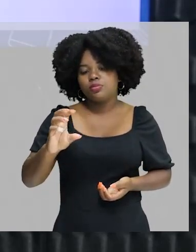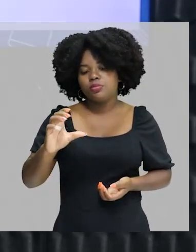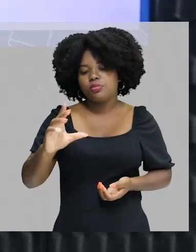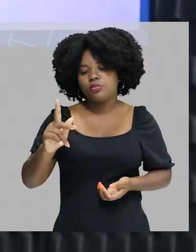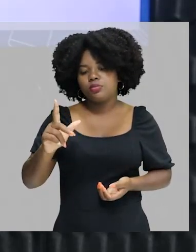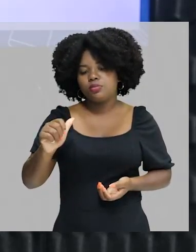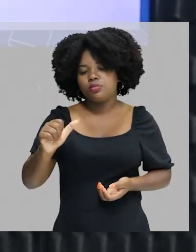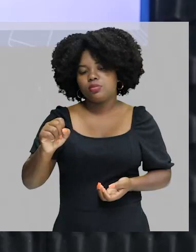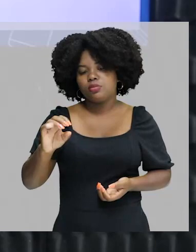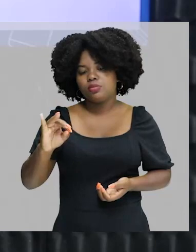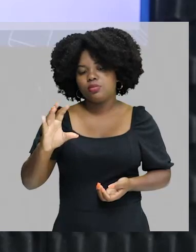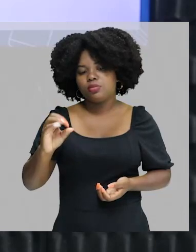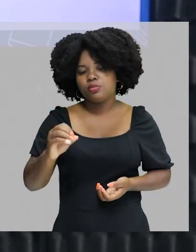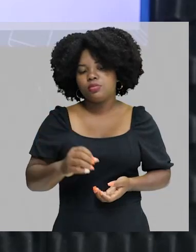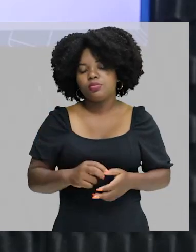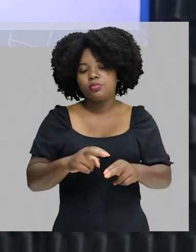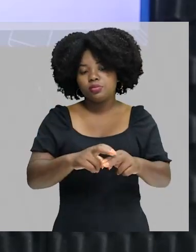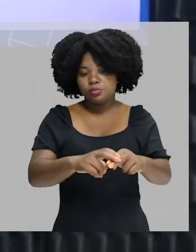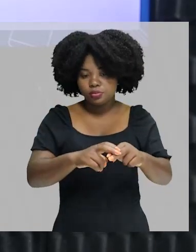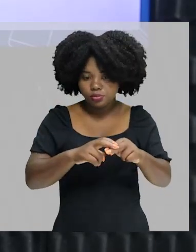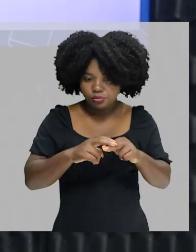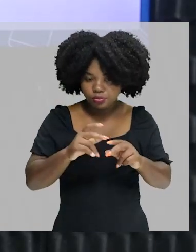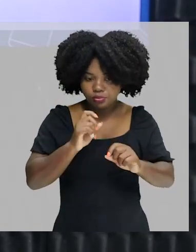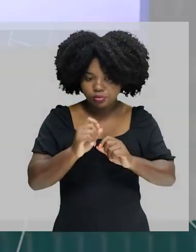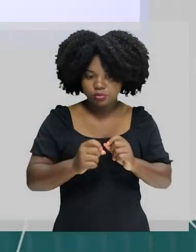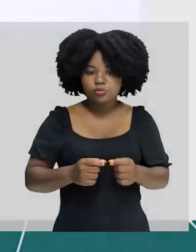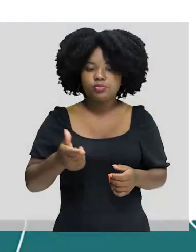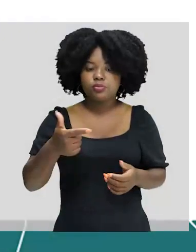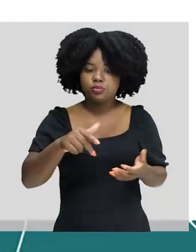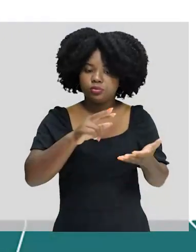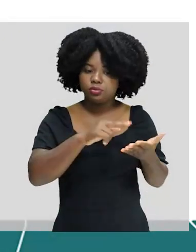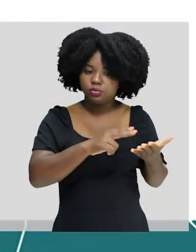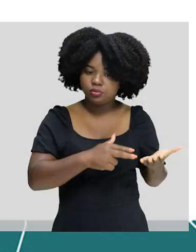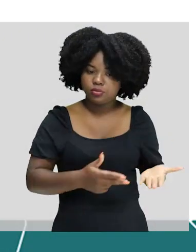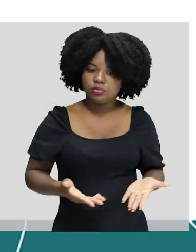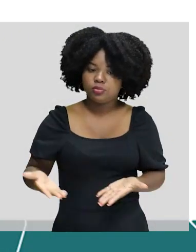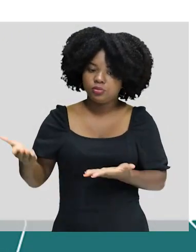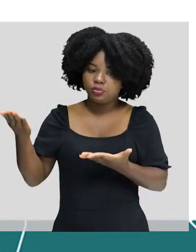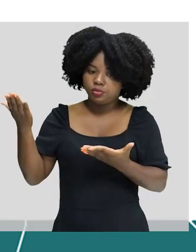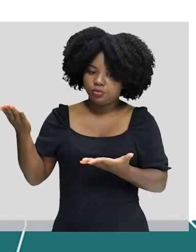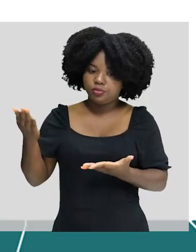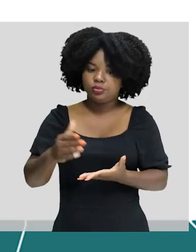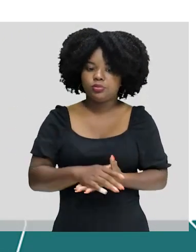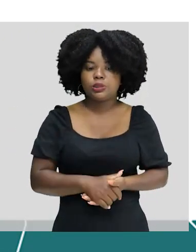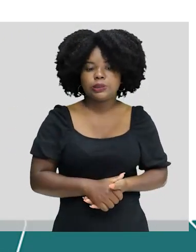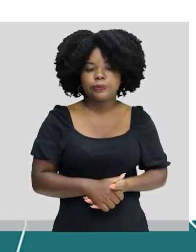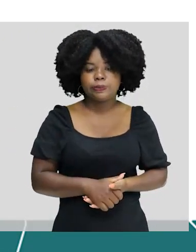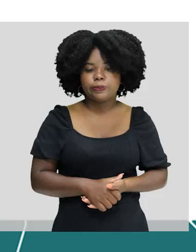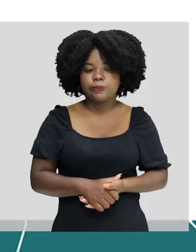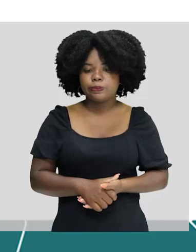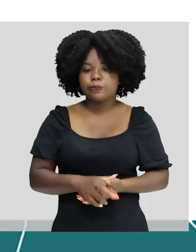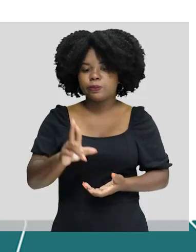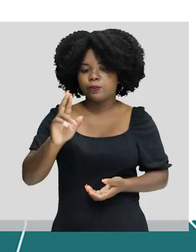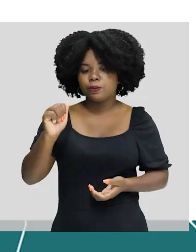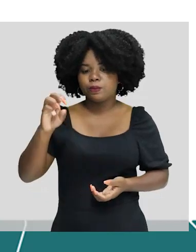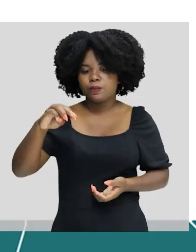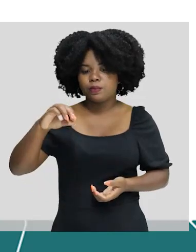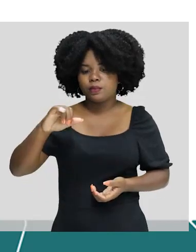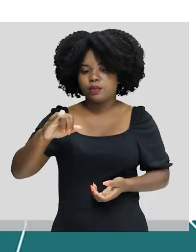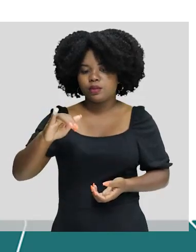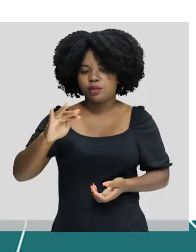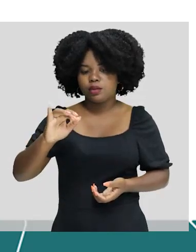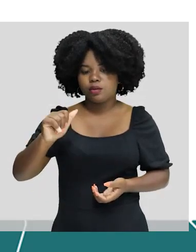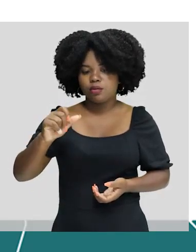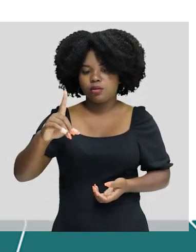termoplásticos. Em contrapartida, certo? Nós vamos ter também aqueles polímeros